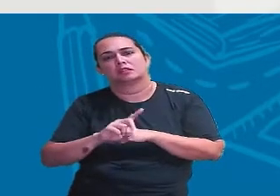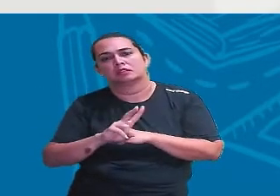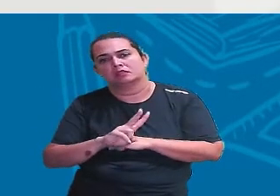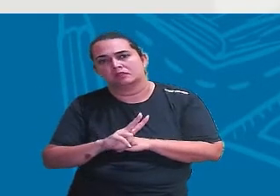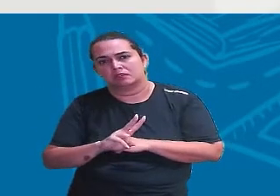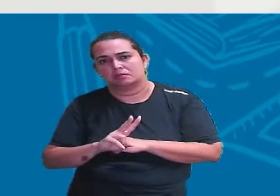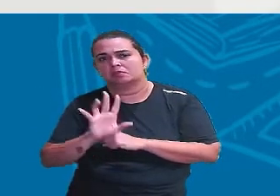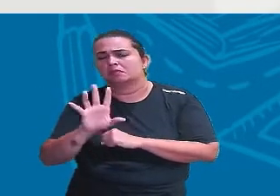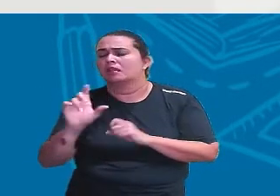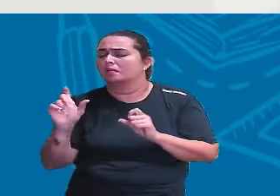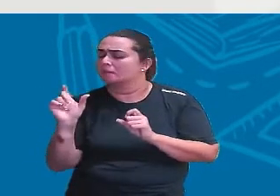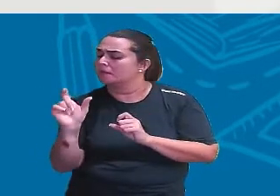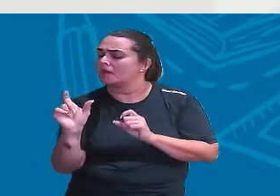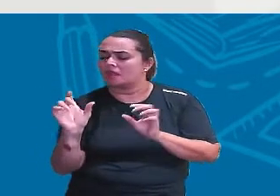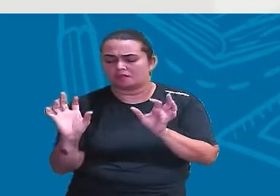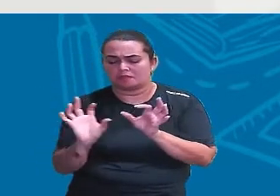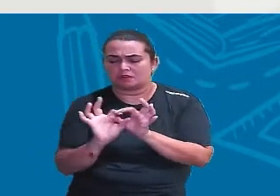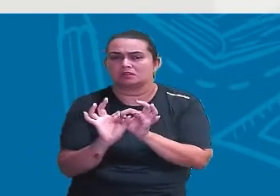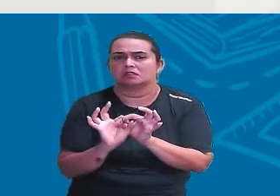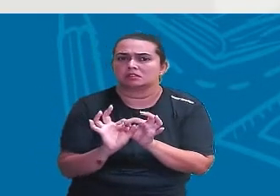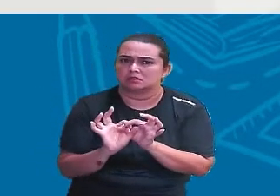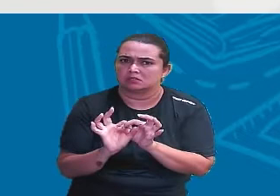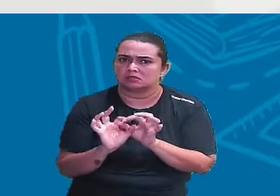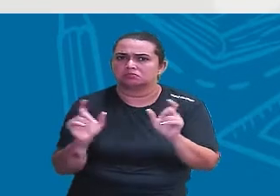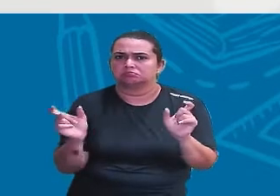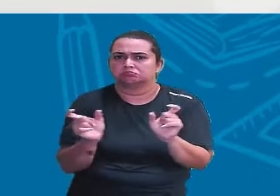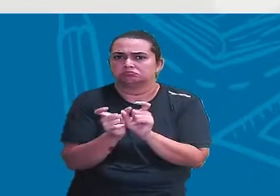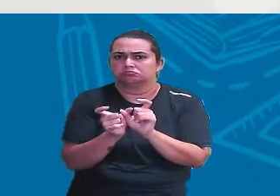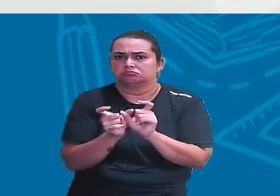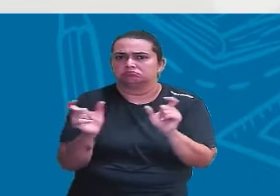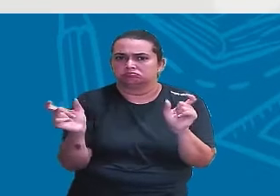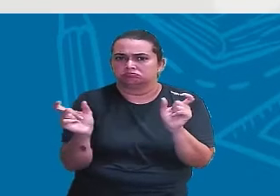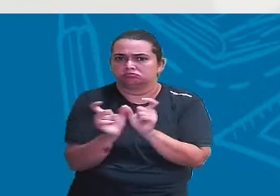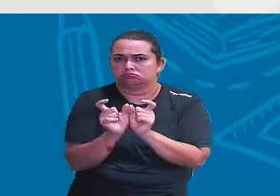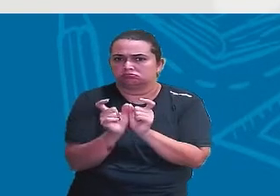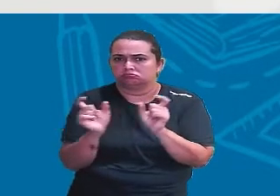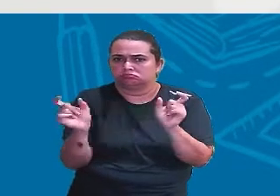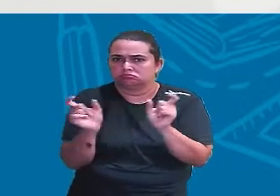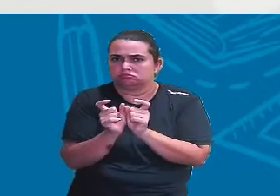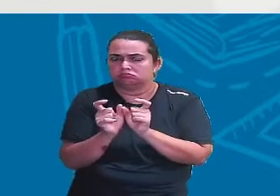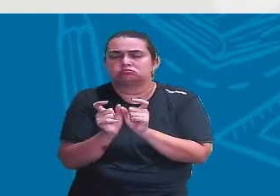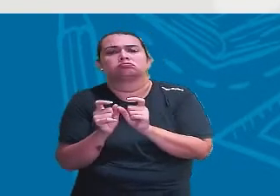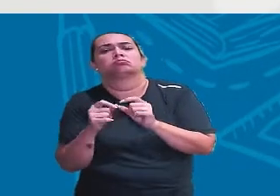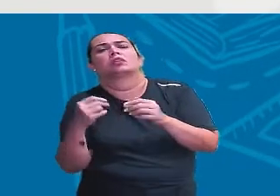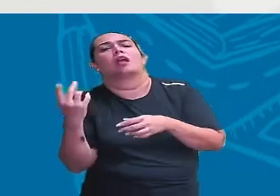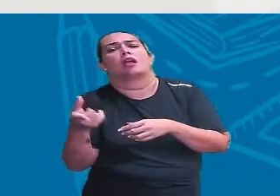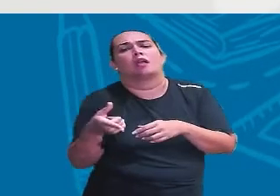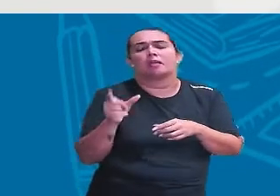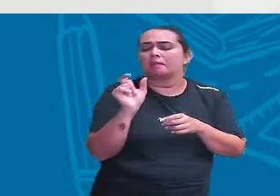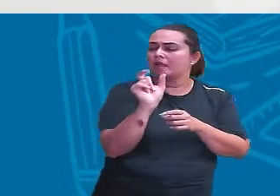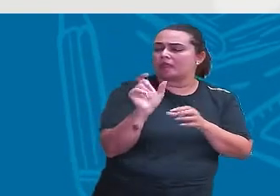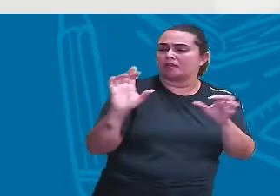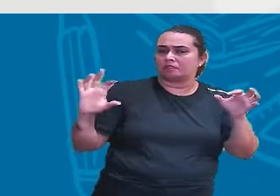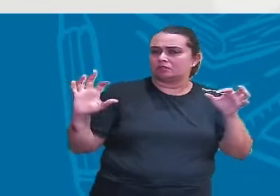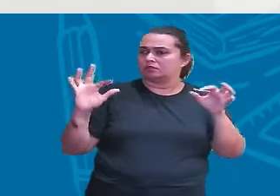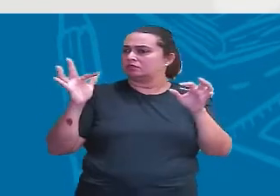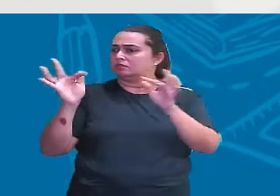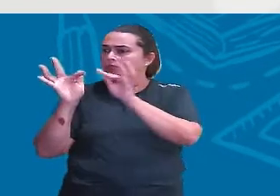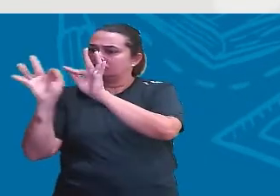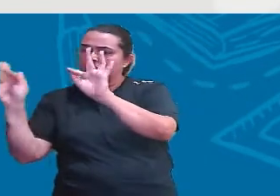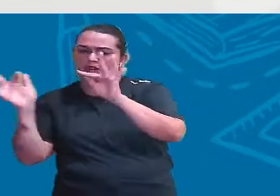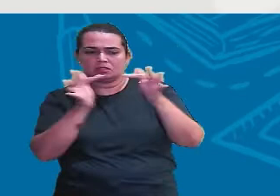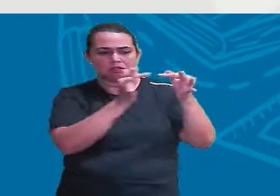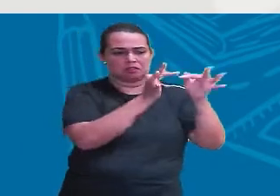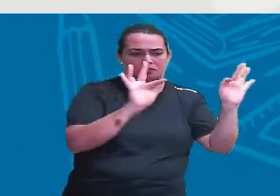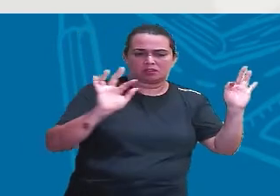ela conecta, ela faz aquele elo de ligação, tá? Entre as frases, entre as orações. Então, foca